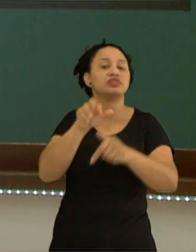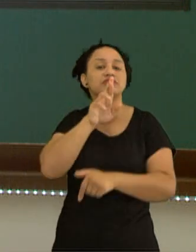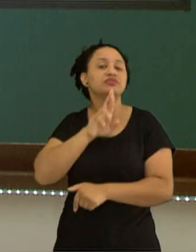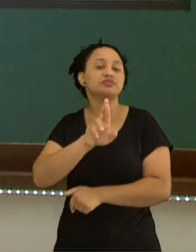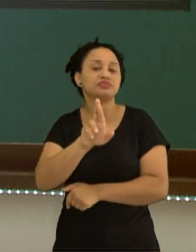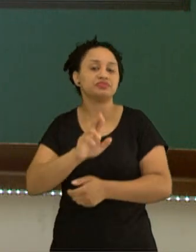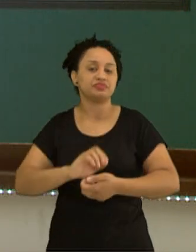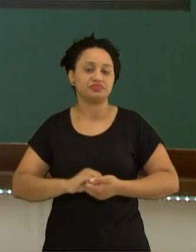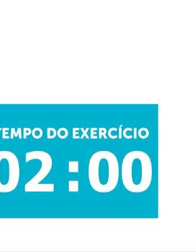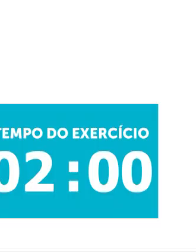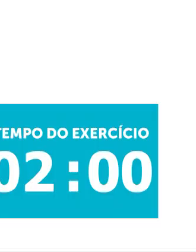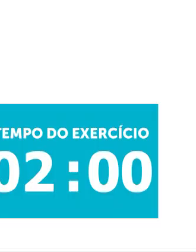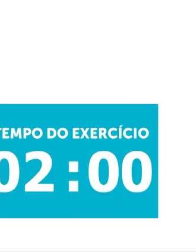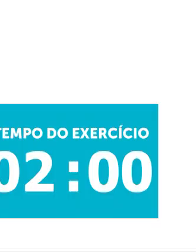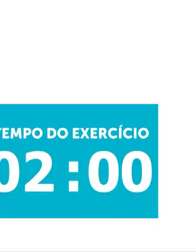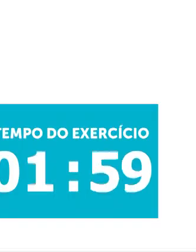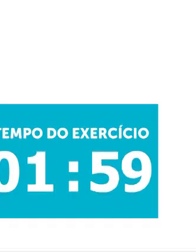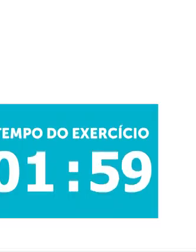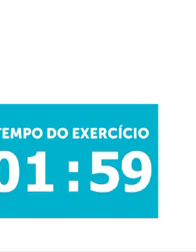Responda.